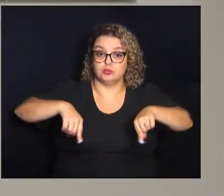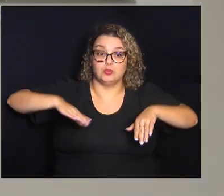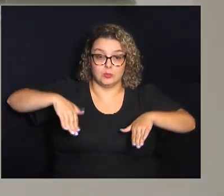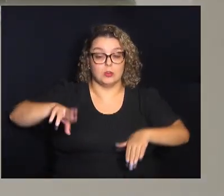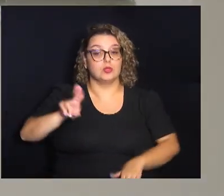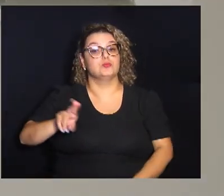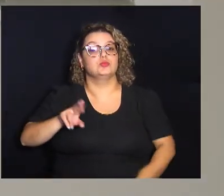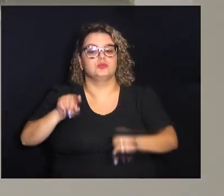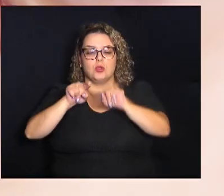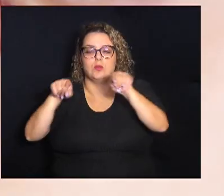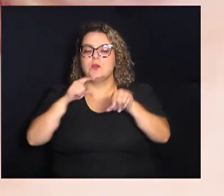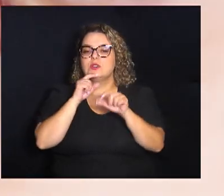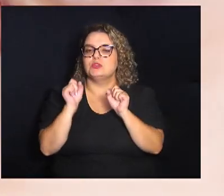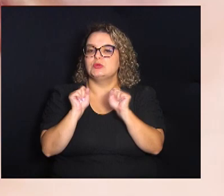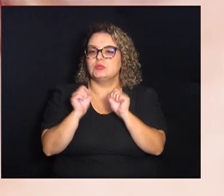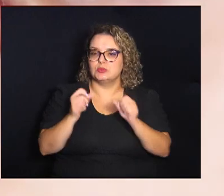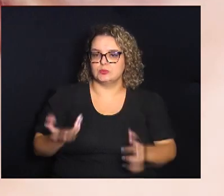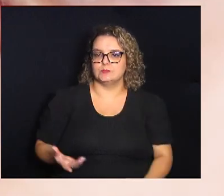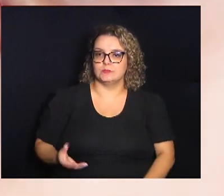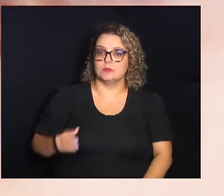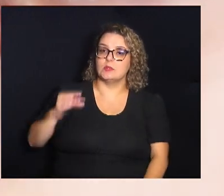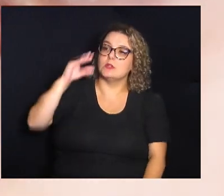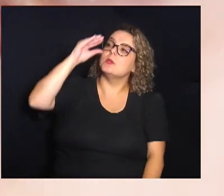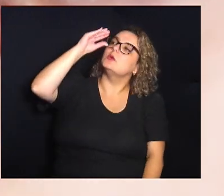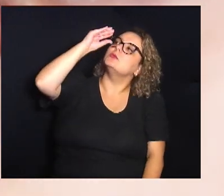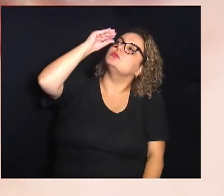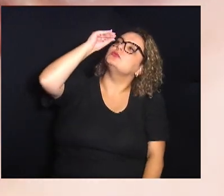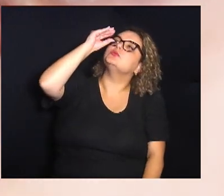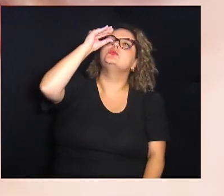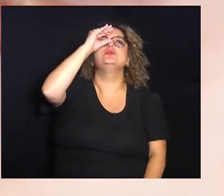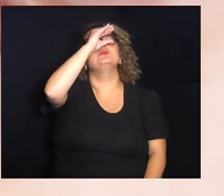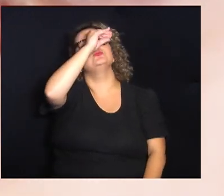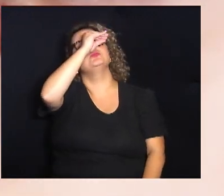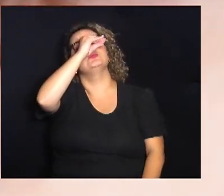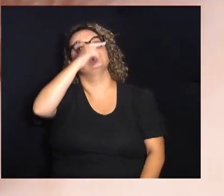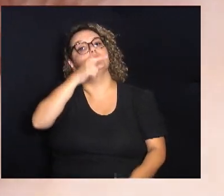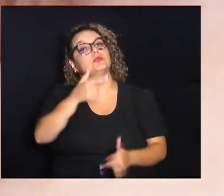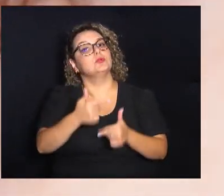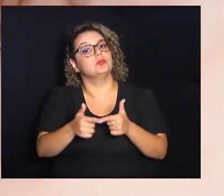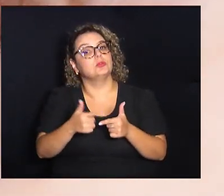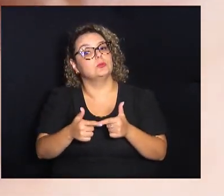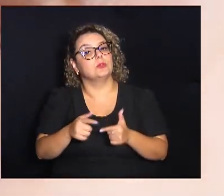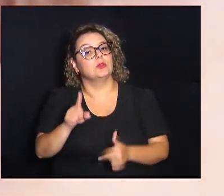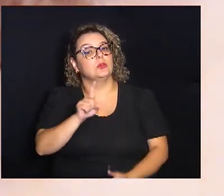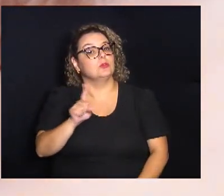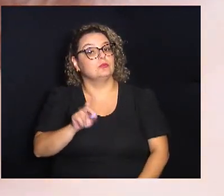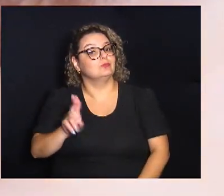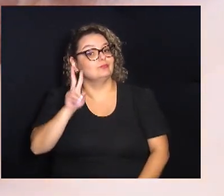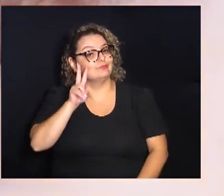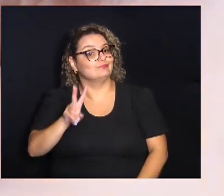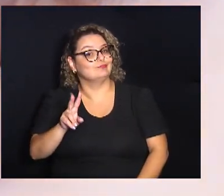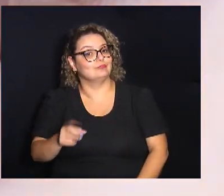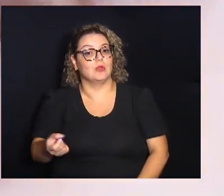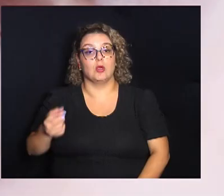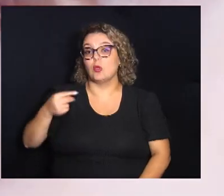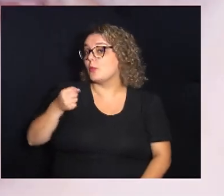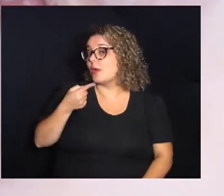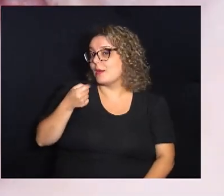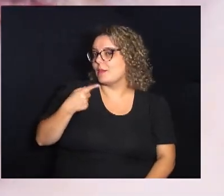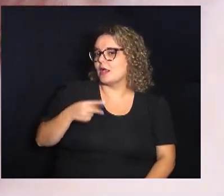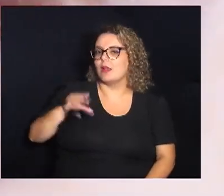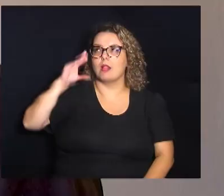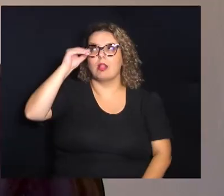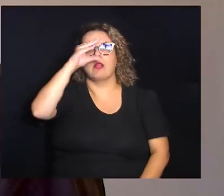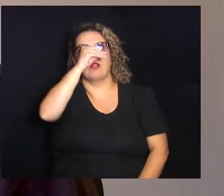frequente de ar-condicionado. O problema é que muitos brasileiros não vê o colírio como remédio e usa à vontade sem